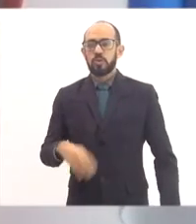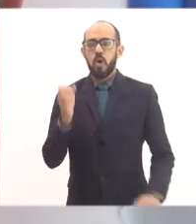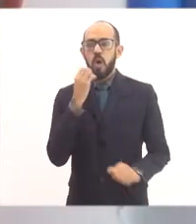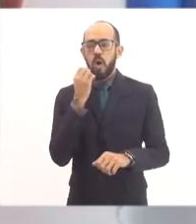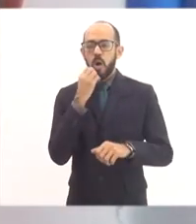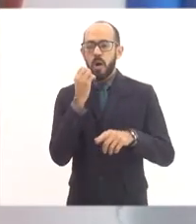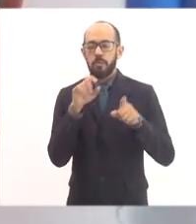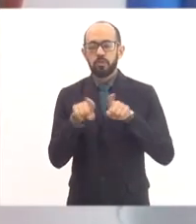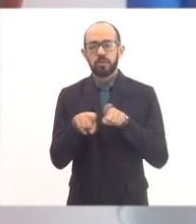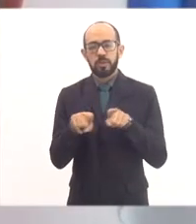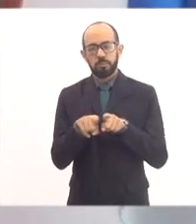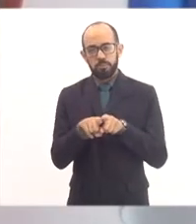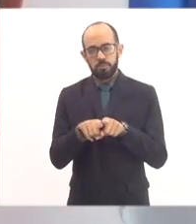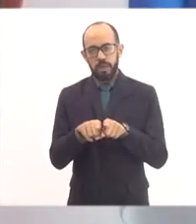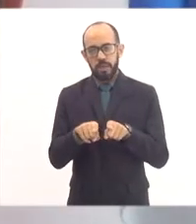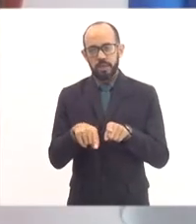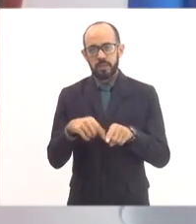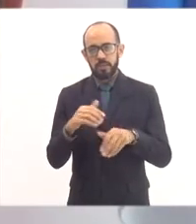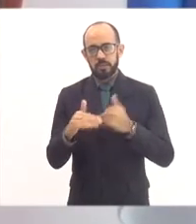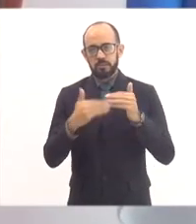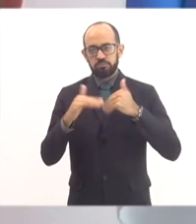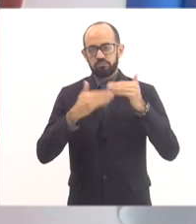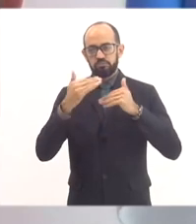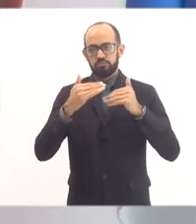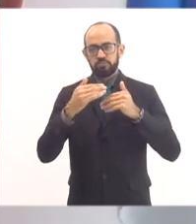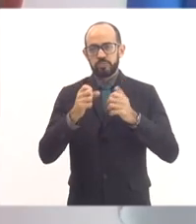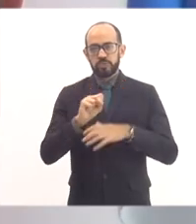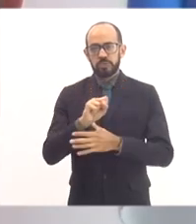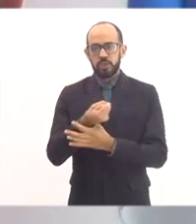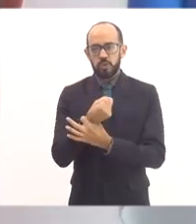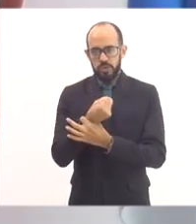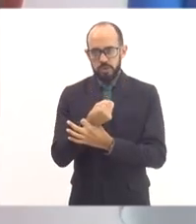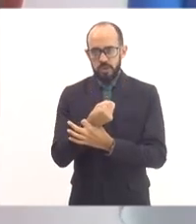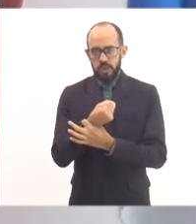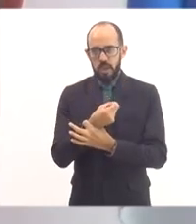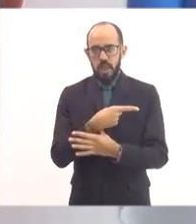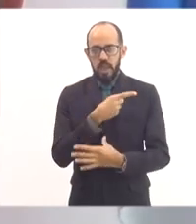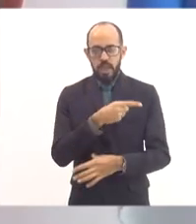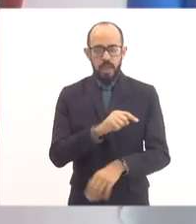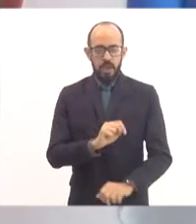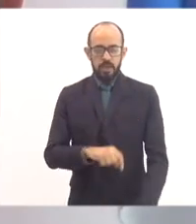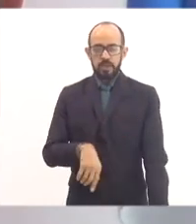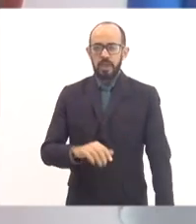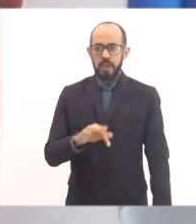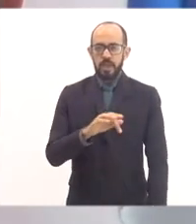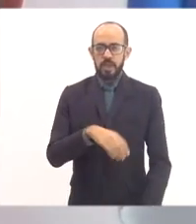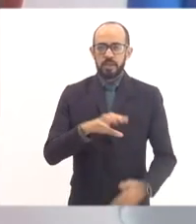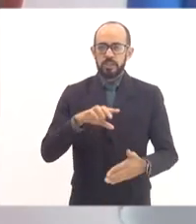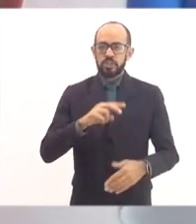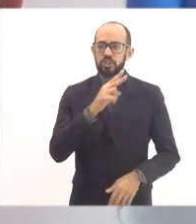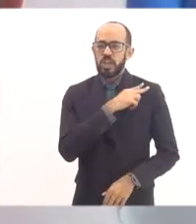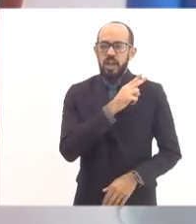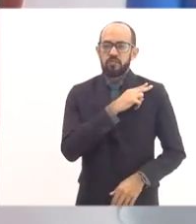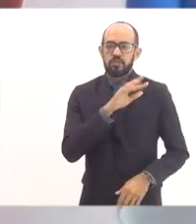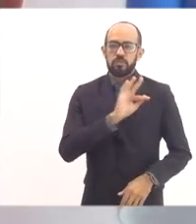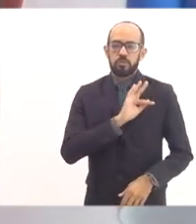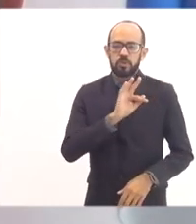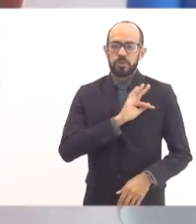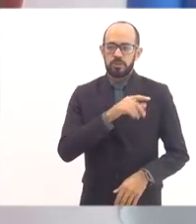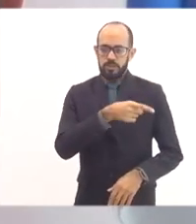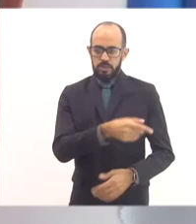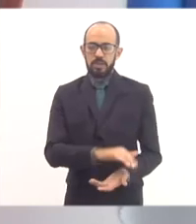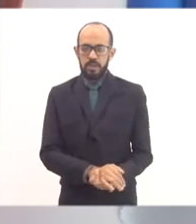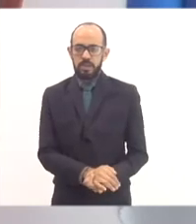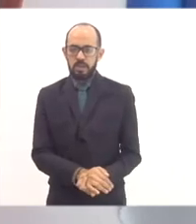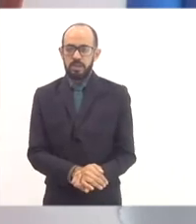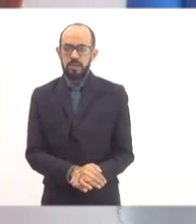de segurança, delegada de polícia, chefe da Polícia Civil, e uma deputada muito atuante aqui na casa. Então, a